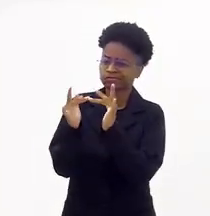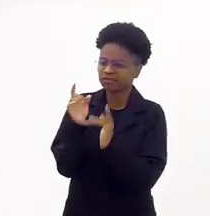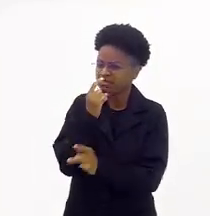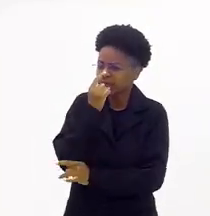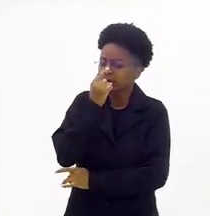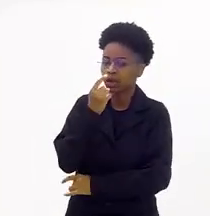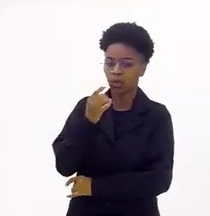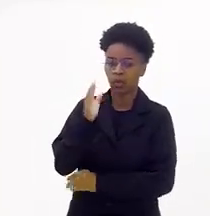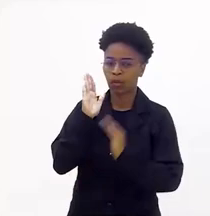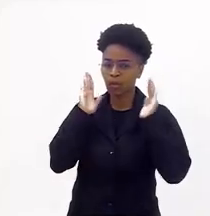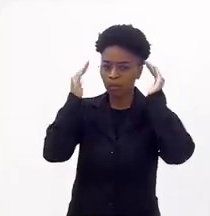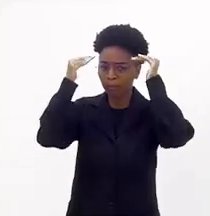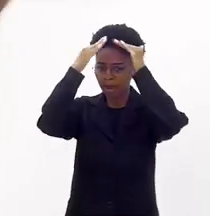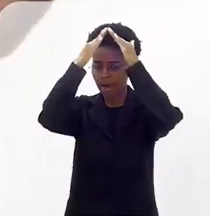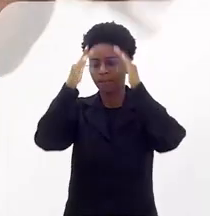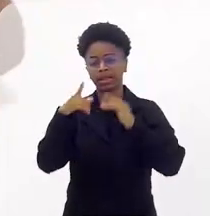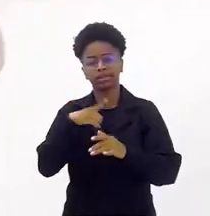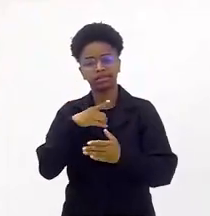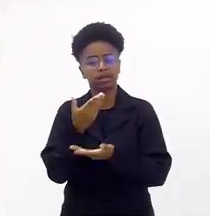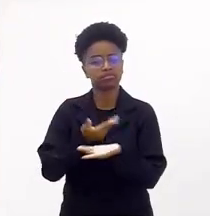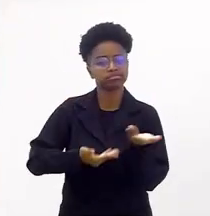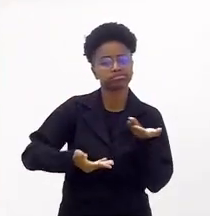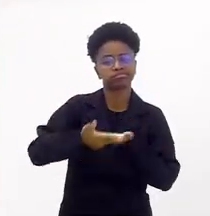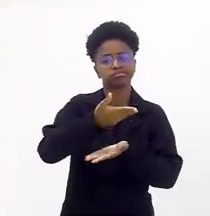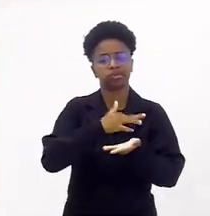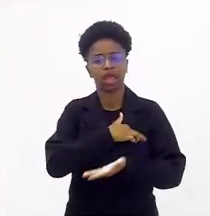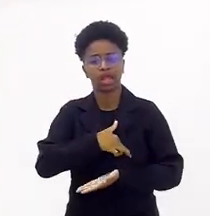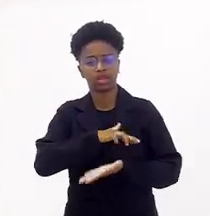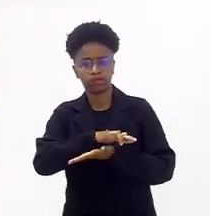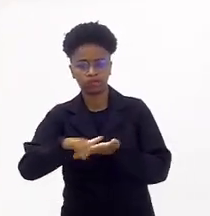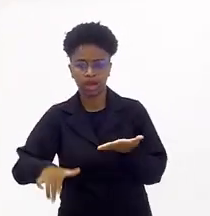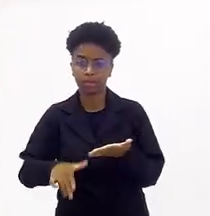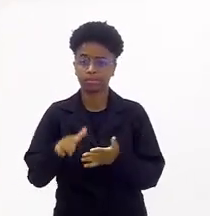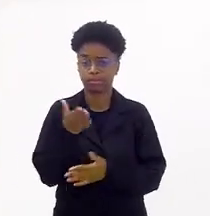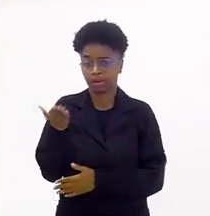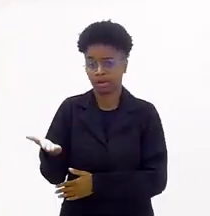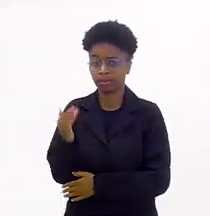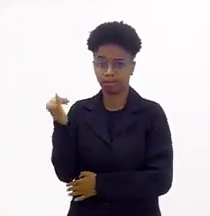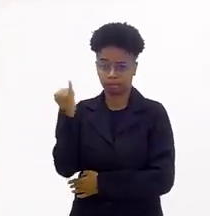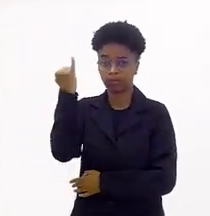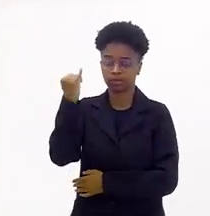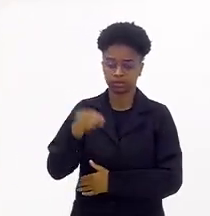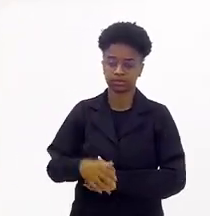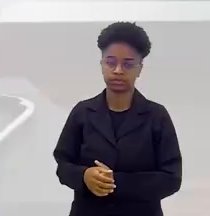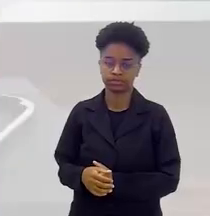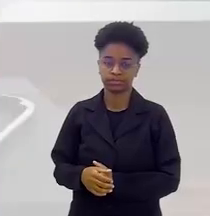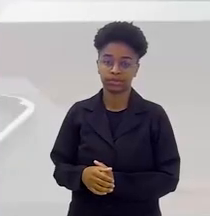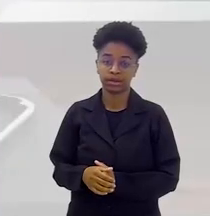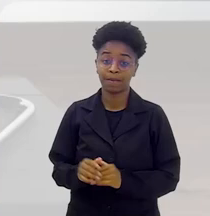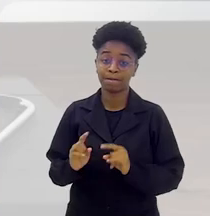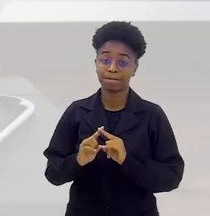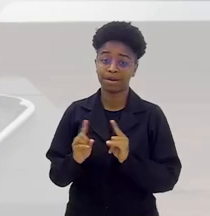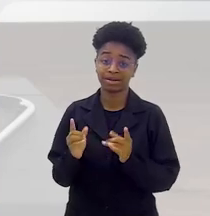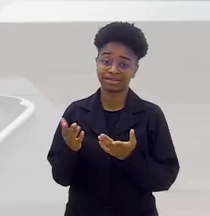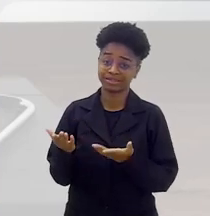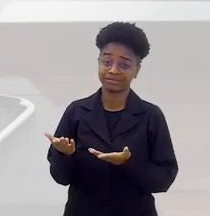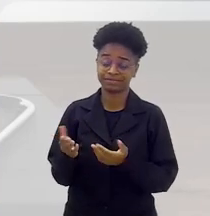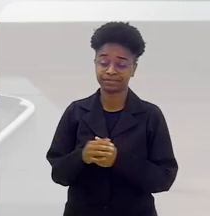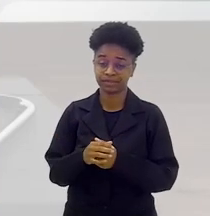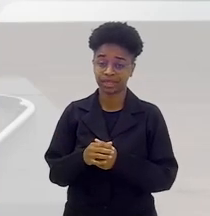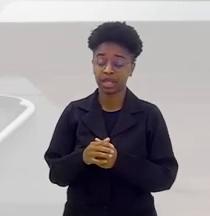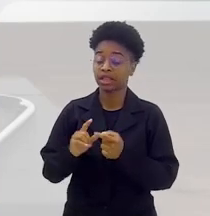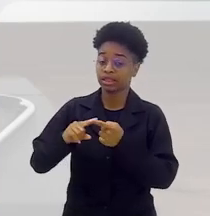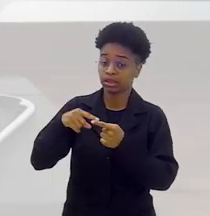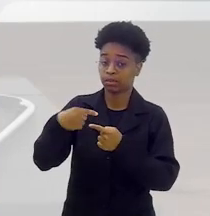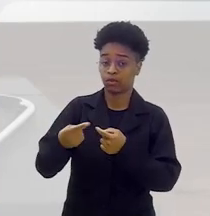né? Esse diálogo amplo entre as religiões, para ele, é importante. É. Mas tirando Dom Urani...